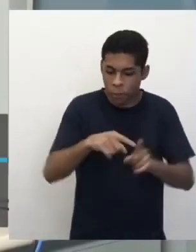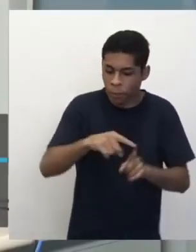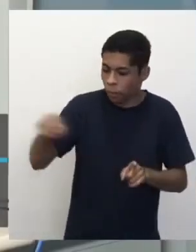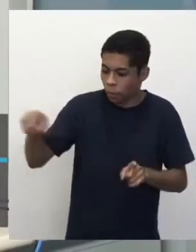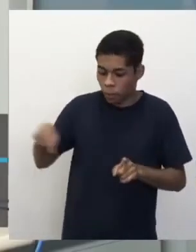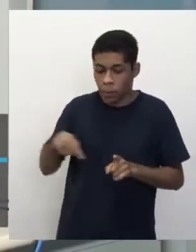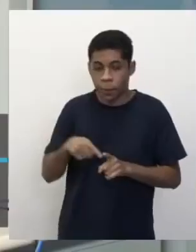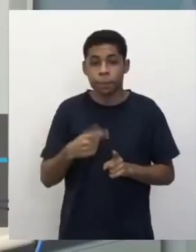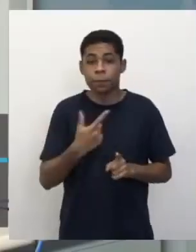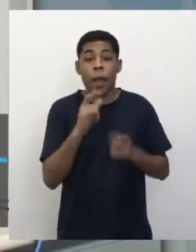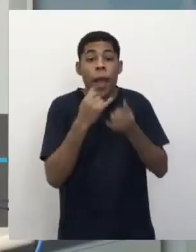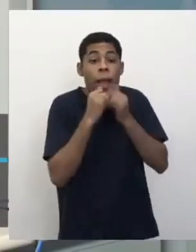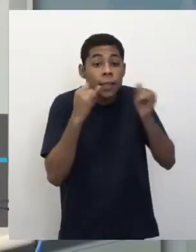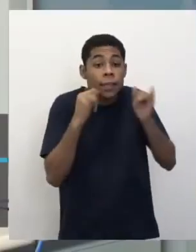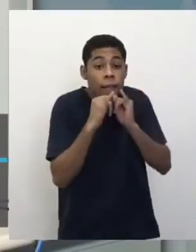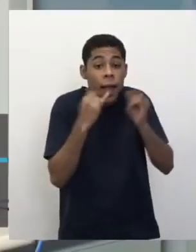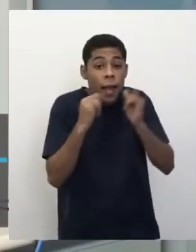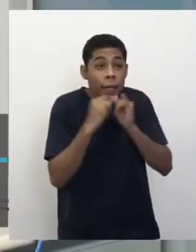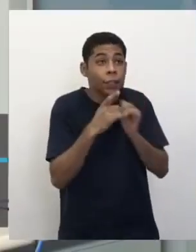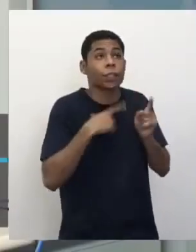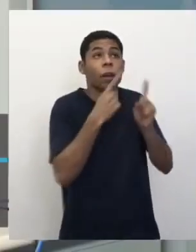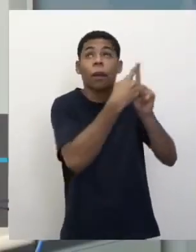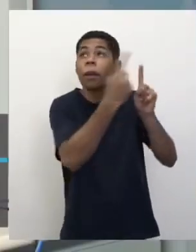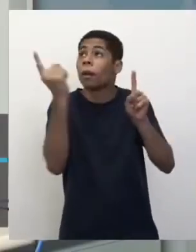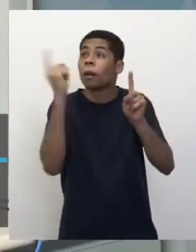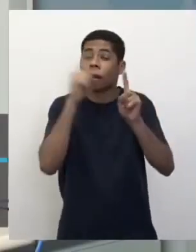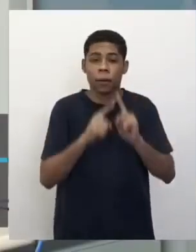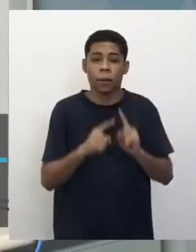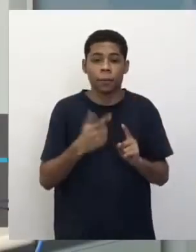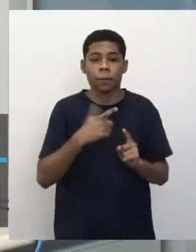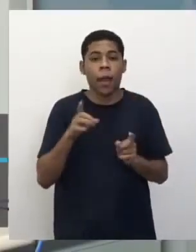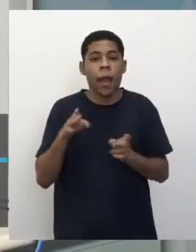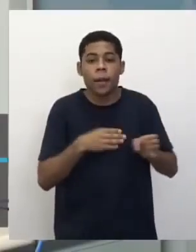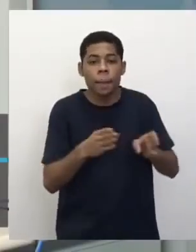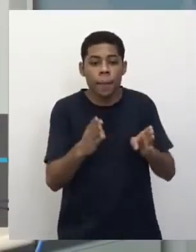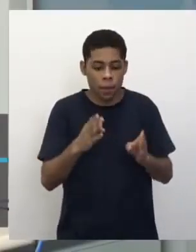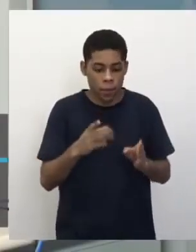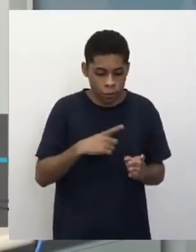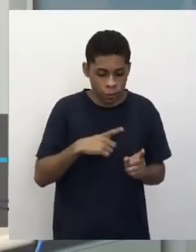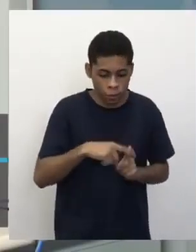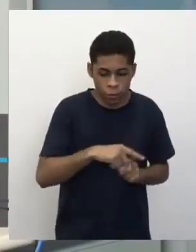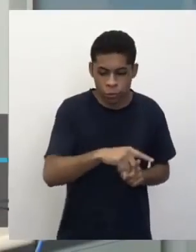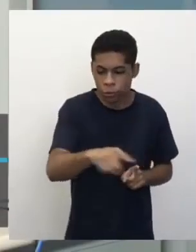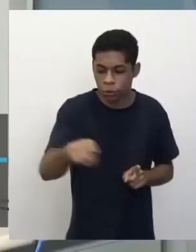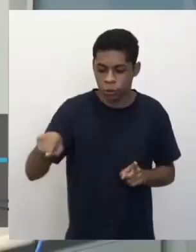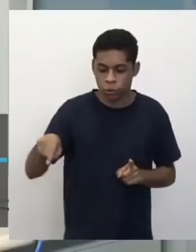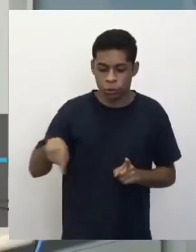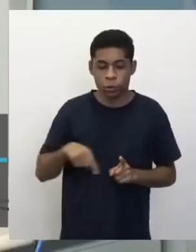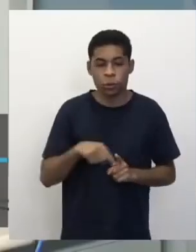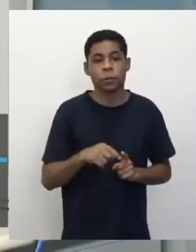eletricidade, percurso. Aluna Gabi, caminho, rota, da Pro Sandra.